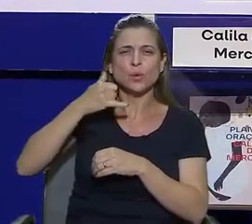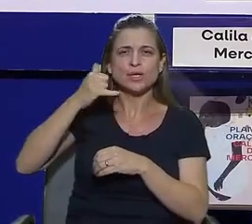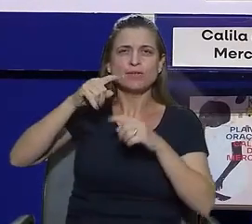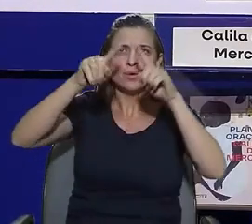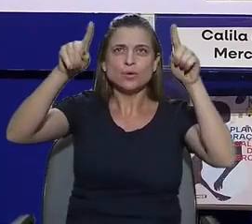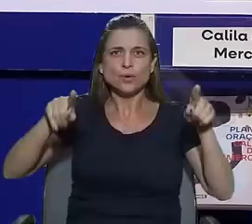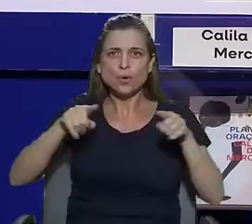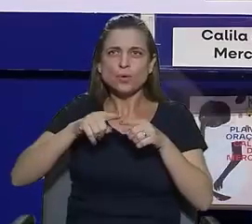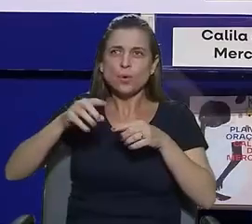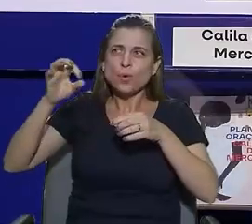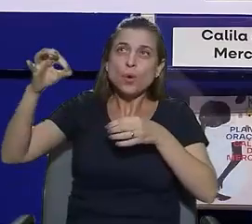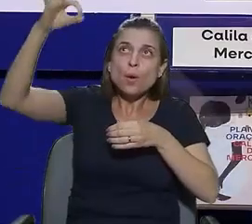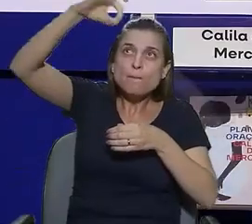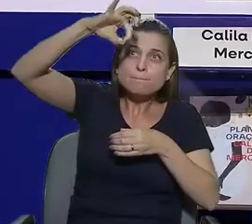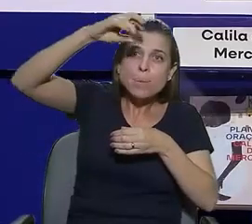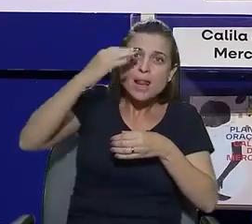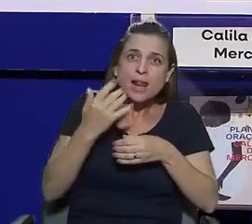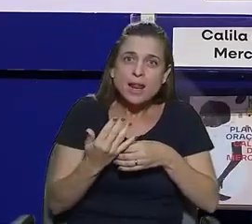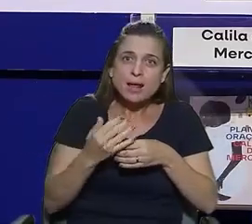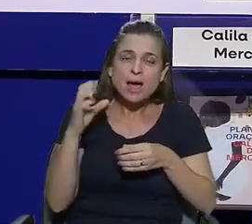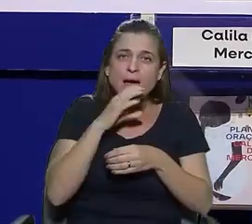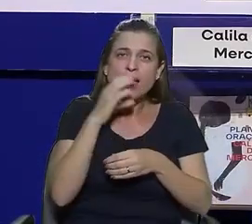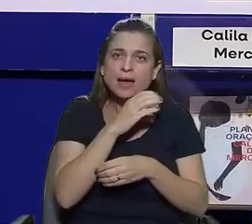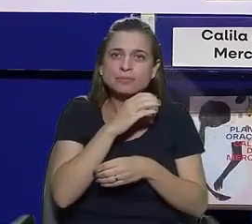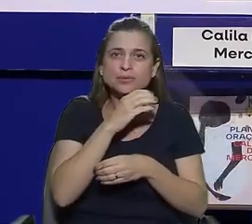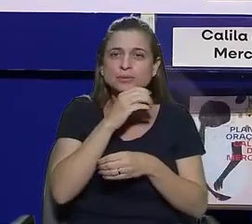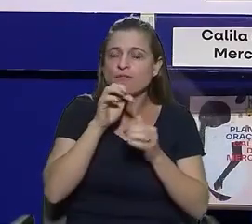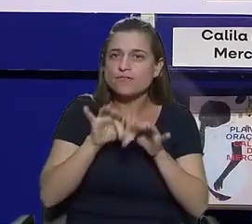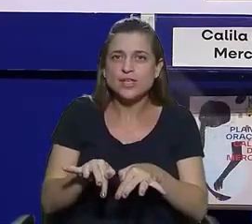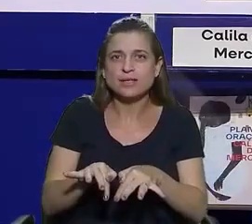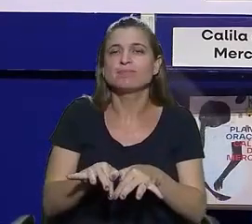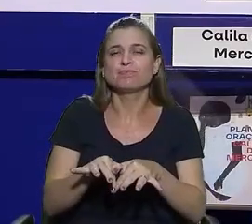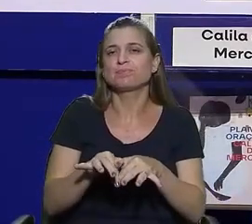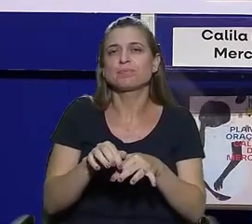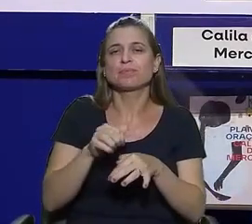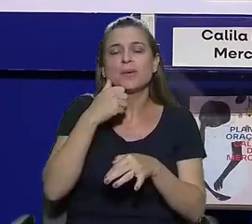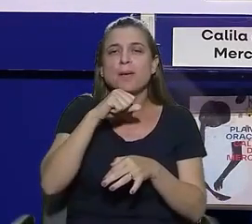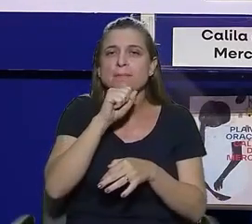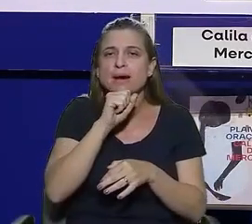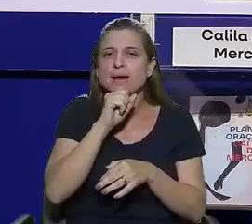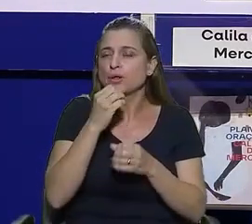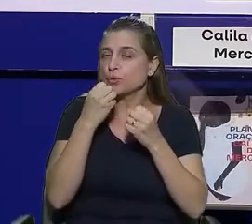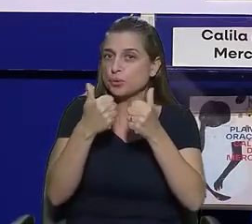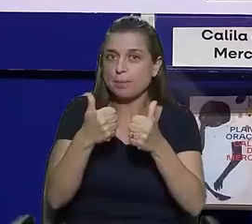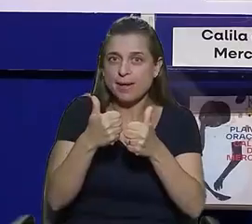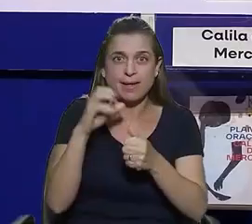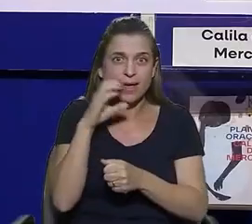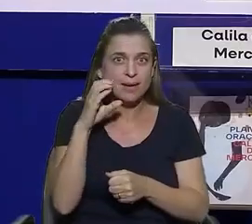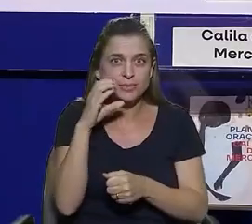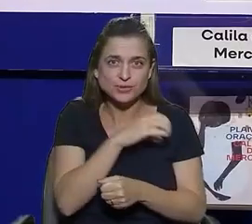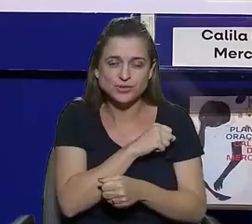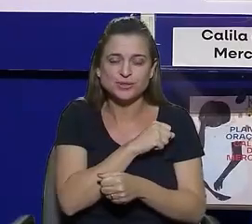tempo para dizer: alô, mãe, estou bem, estou vivo. Ô, meu filho, desligue que a gente paga aqui também, meu filho. Eu só quero saber se você...